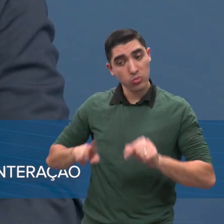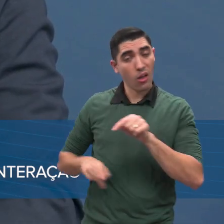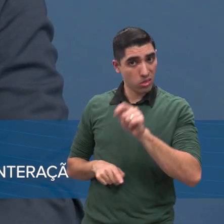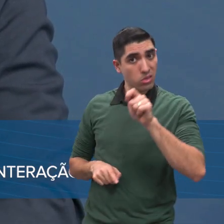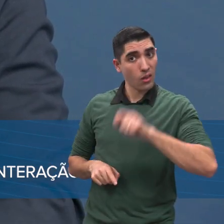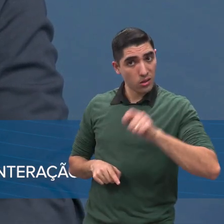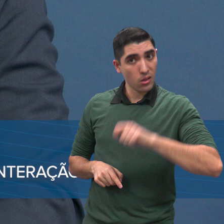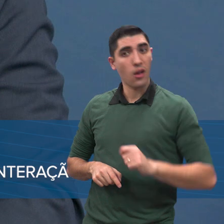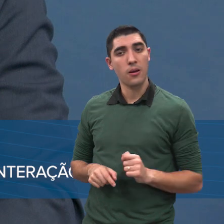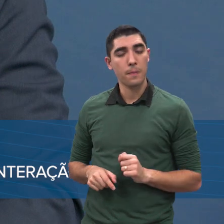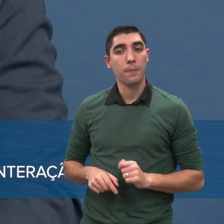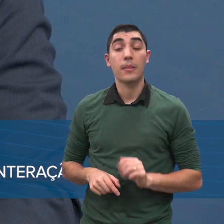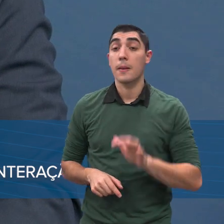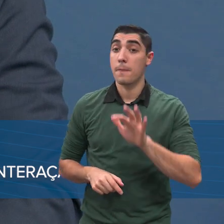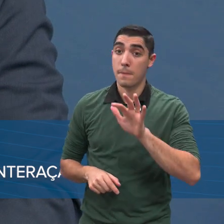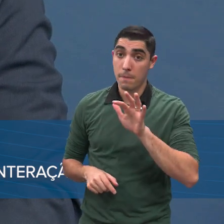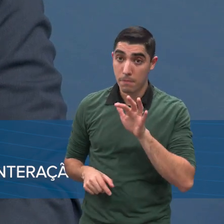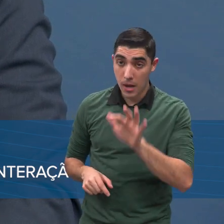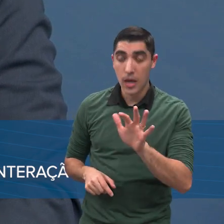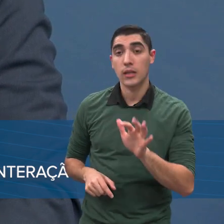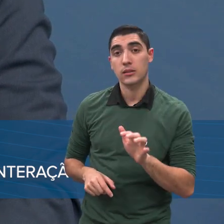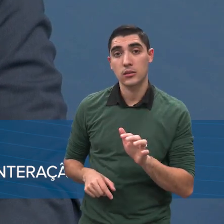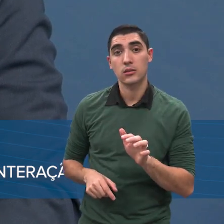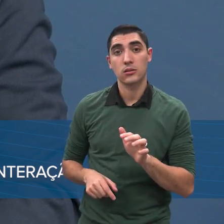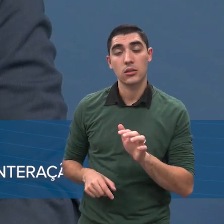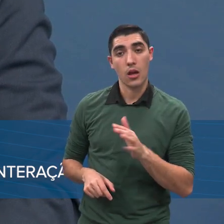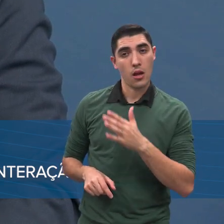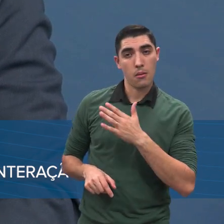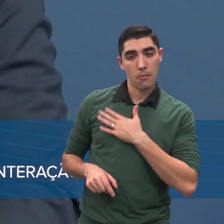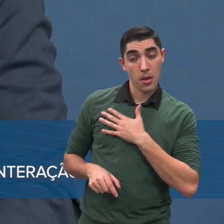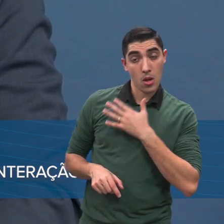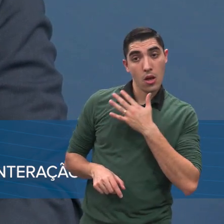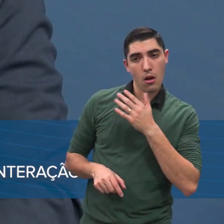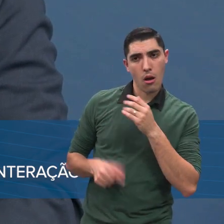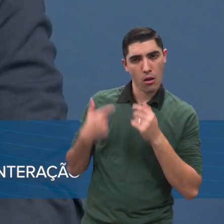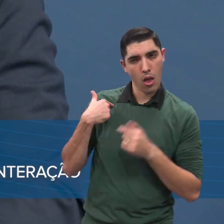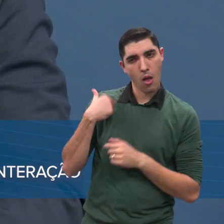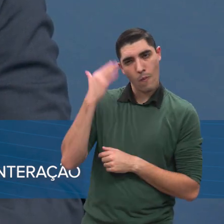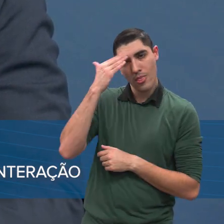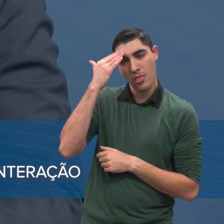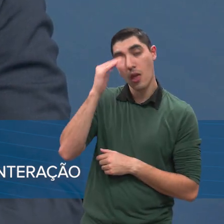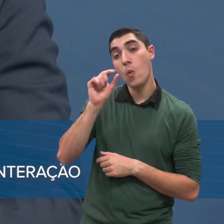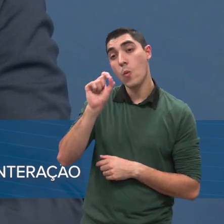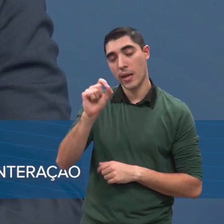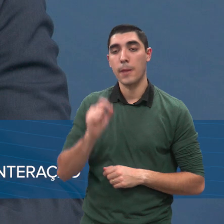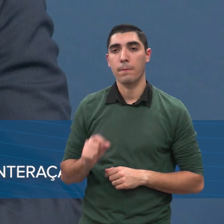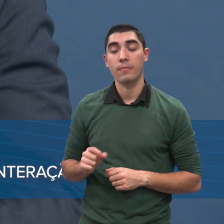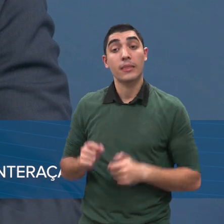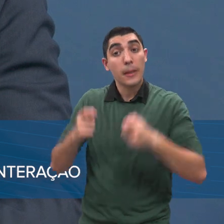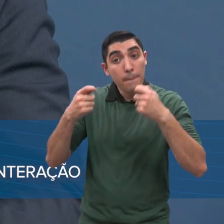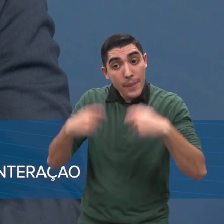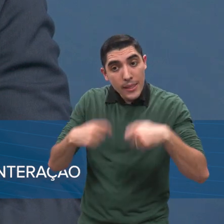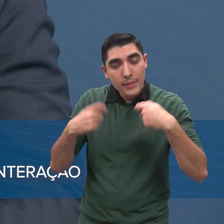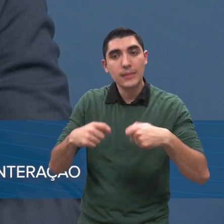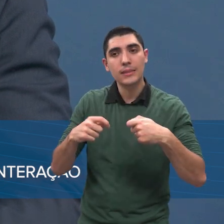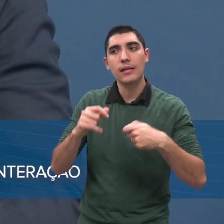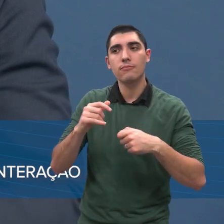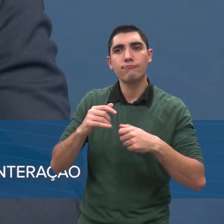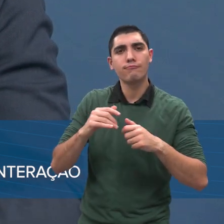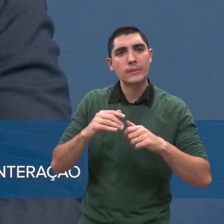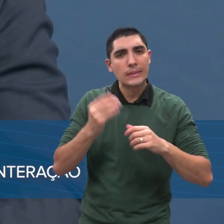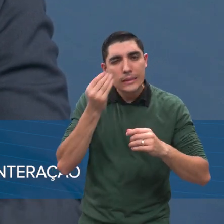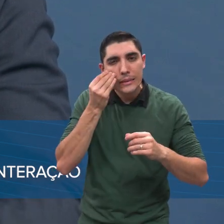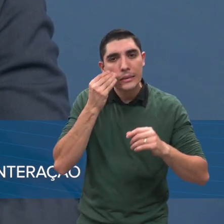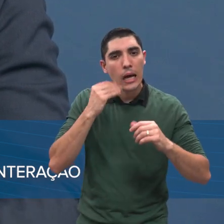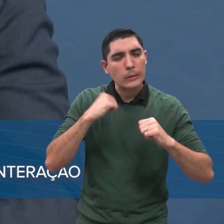pode utilizar, né? Mas a questão que eu entendi é que a gente tem que promover